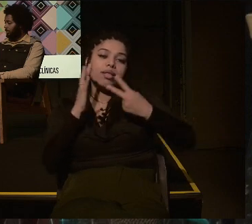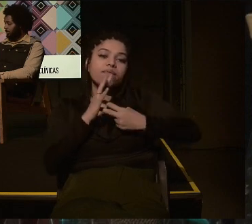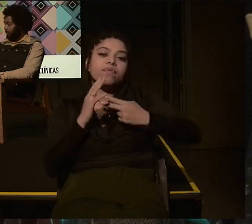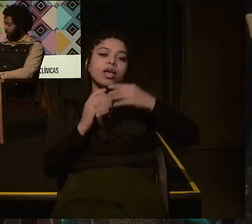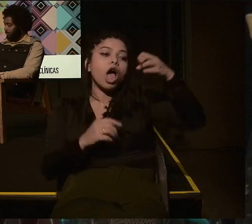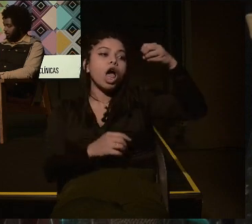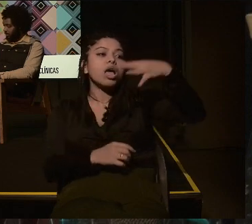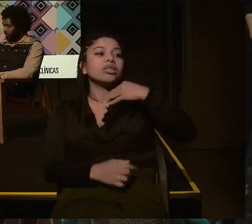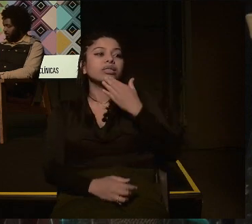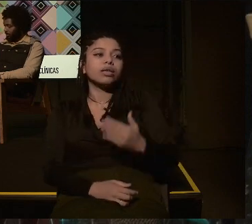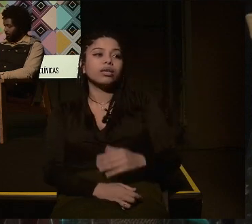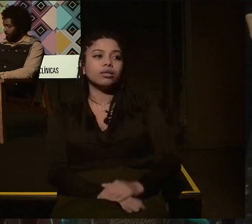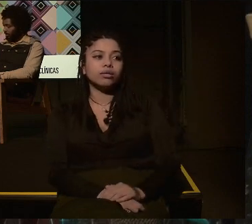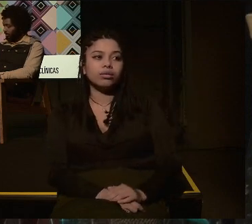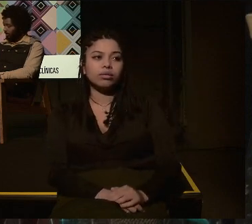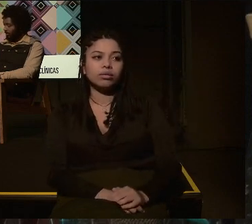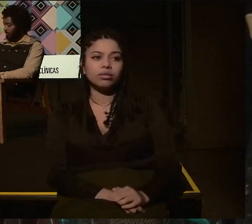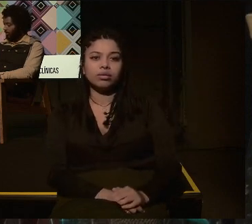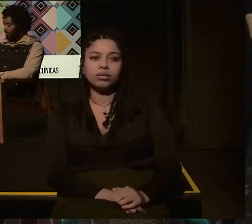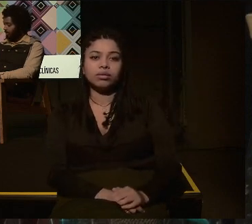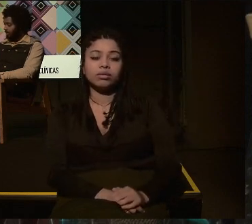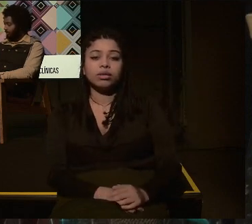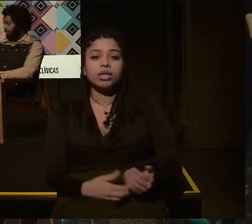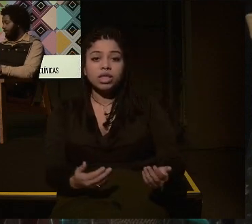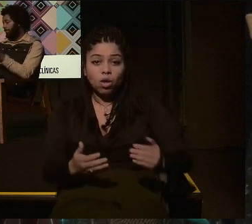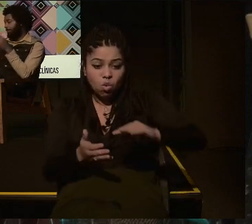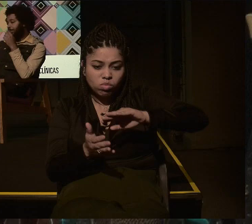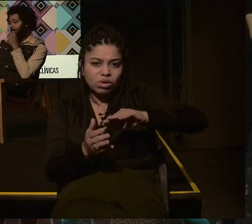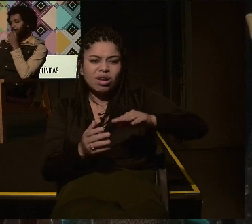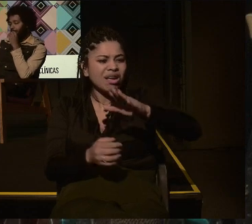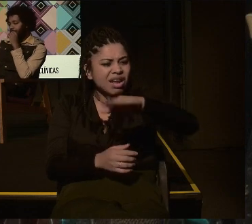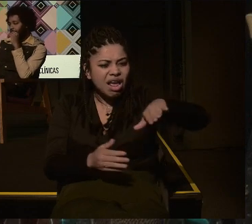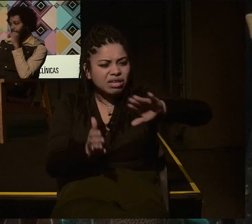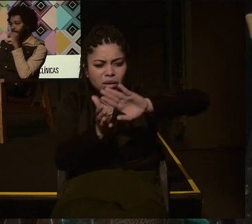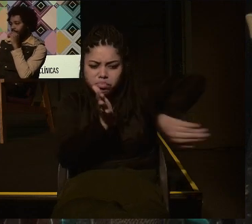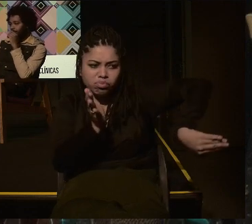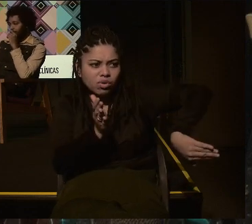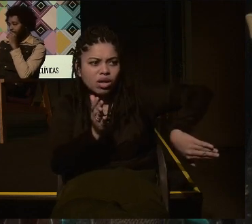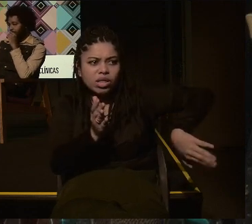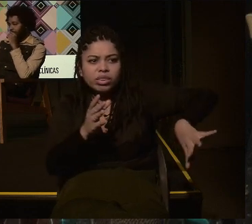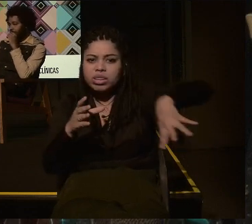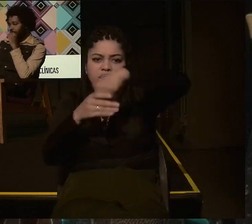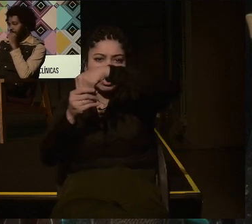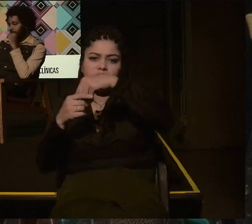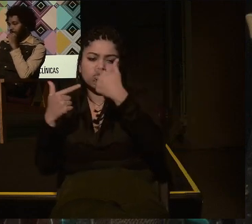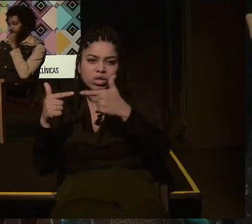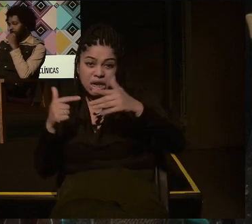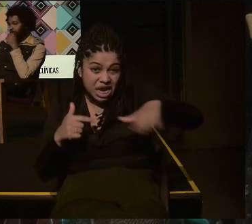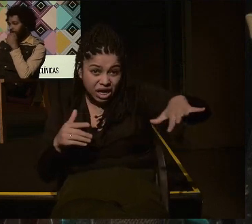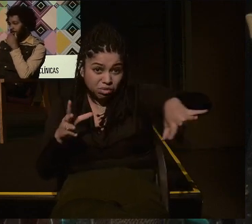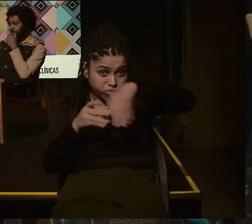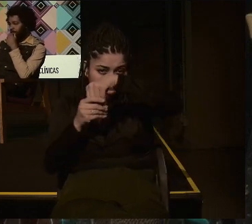Então, se o descriançar é aquilo que impede o estar moleque,